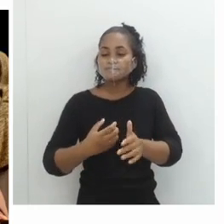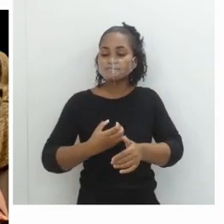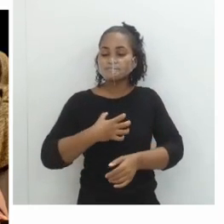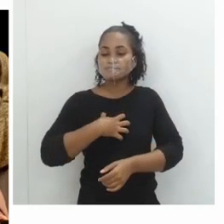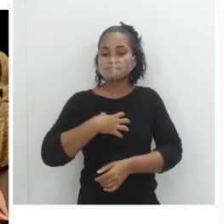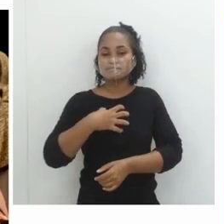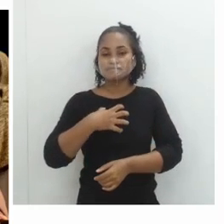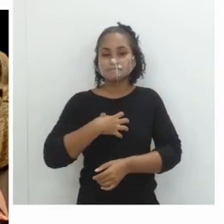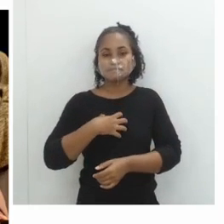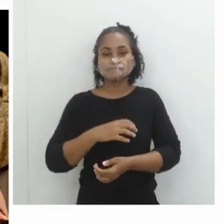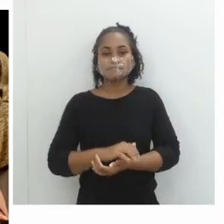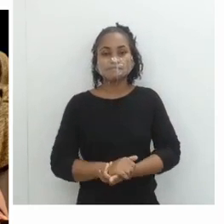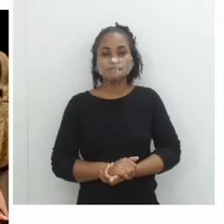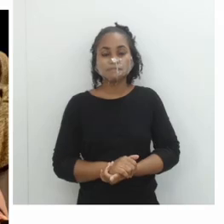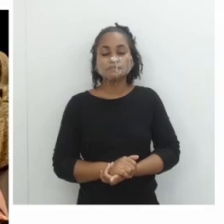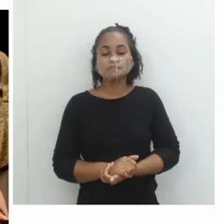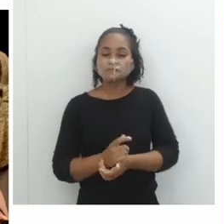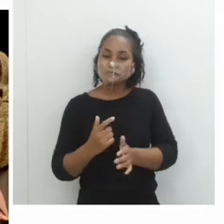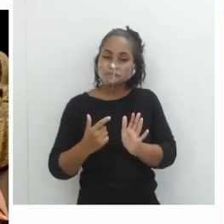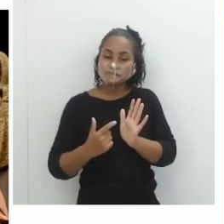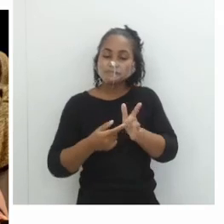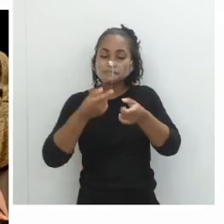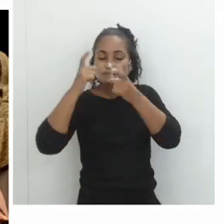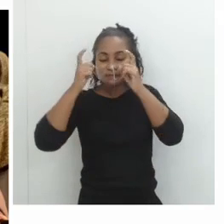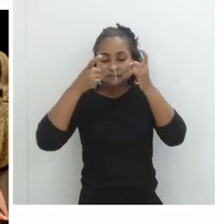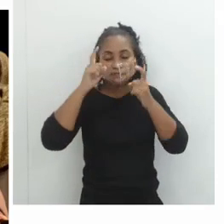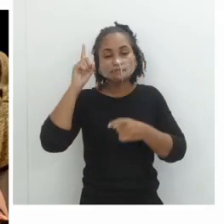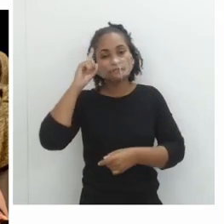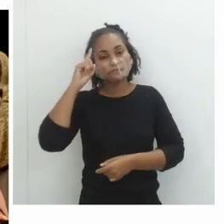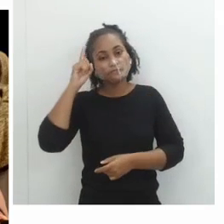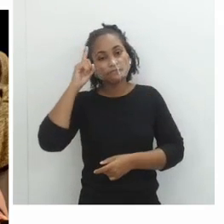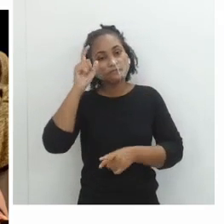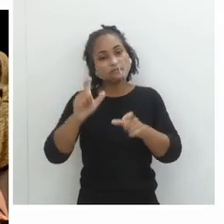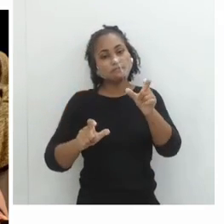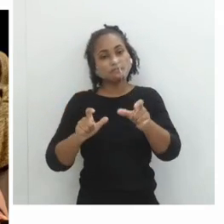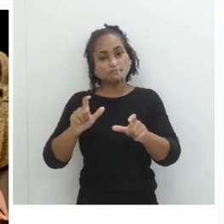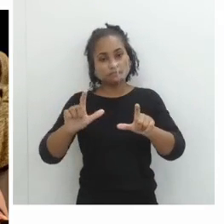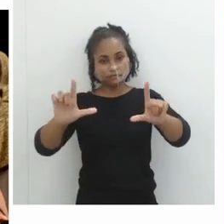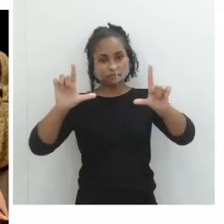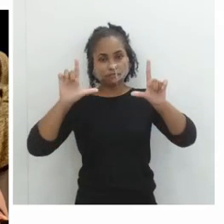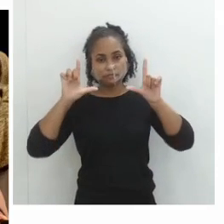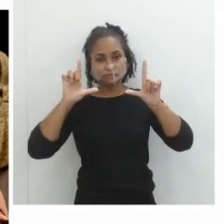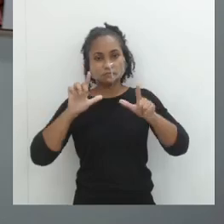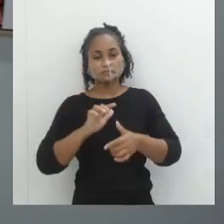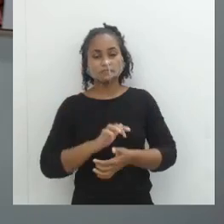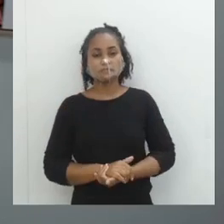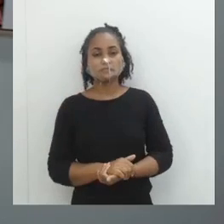sentimentos, mostrar as reflexões do dia a dia das pessoas. Corta para mim, por favor.